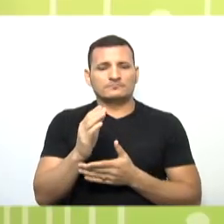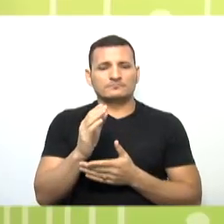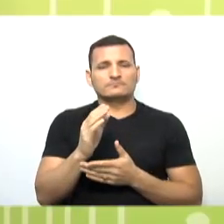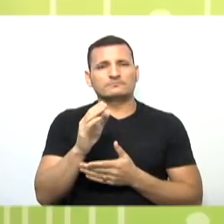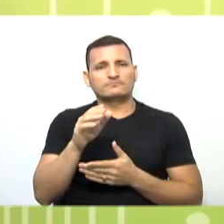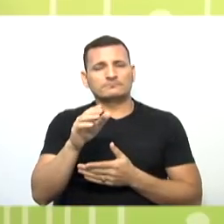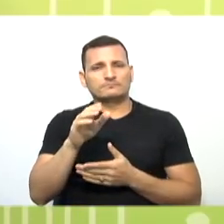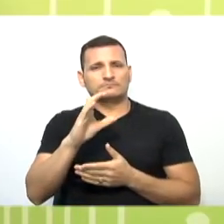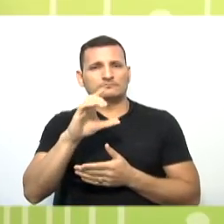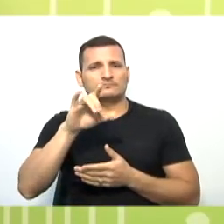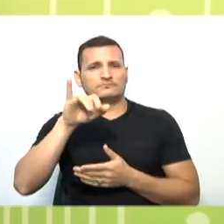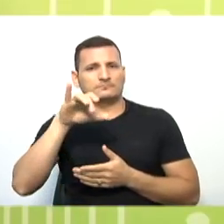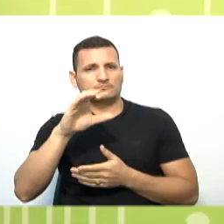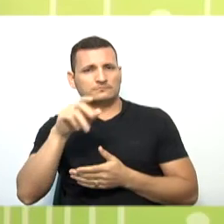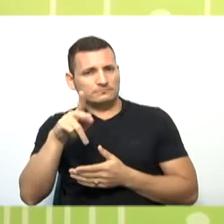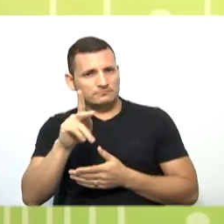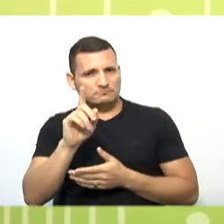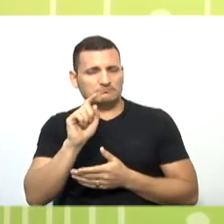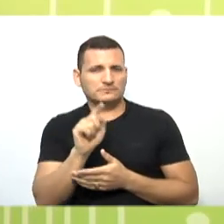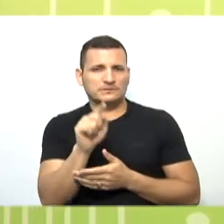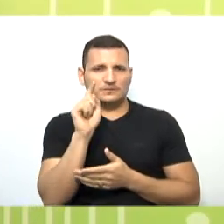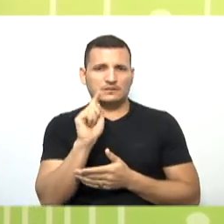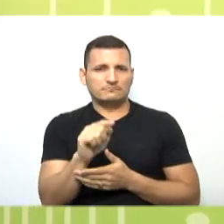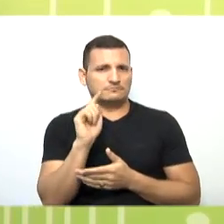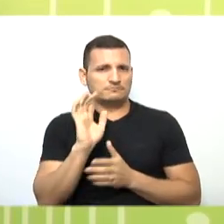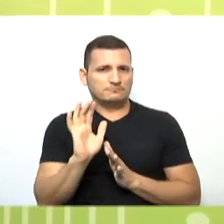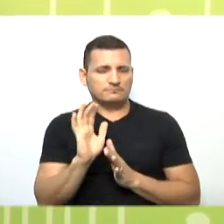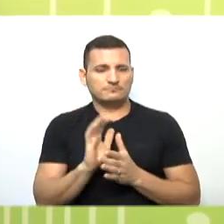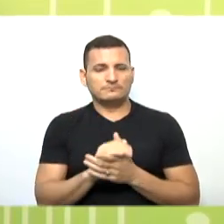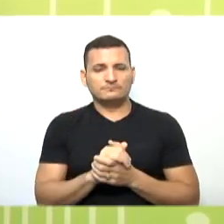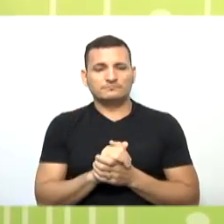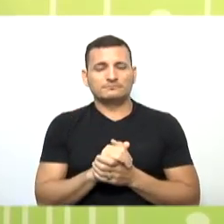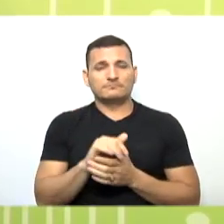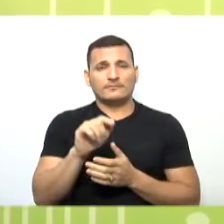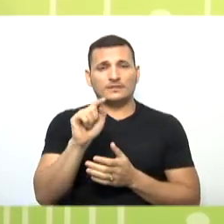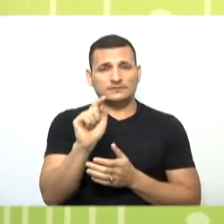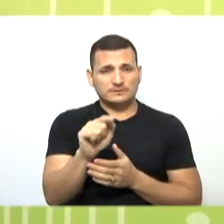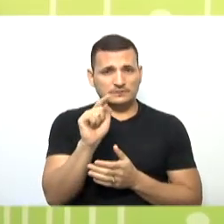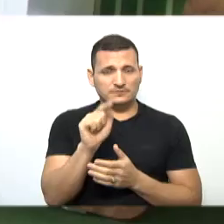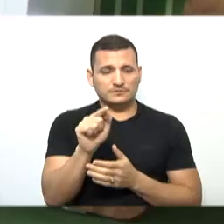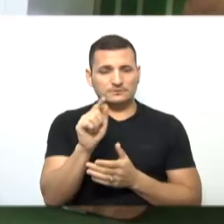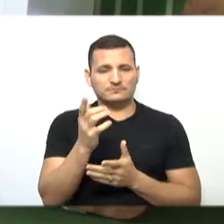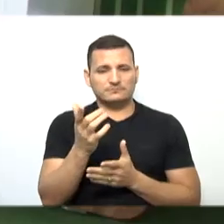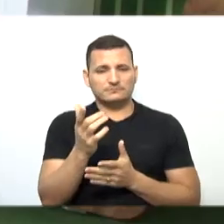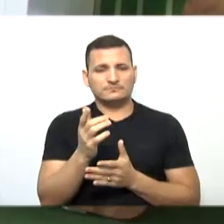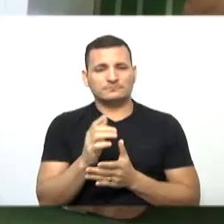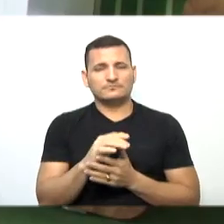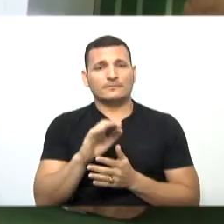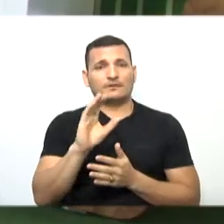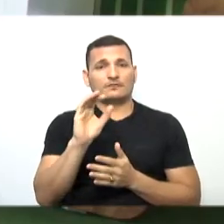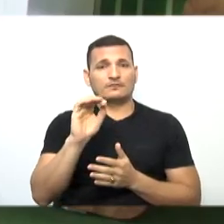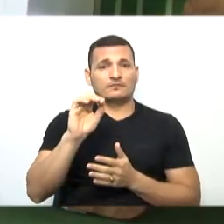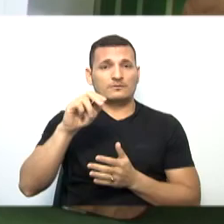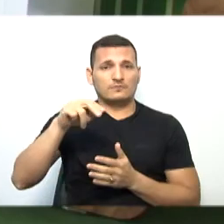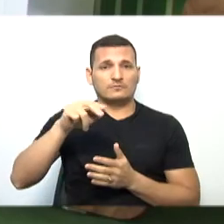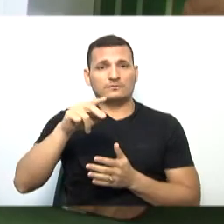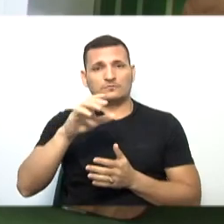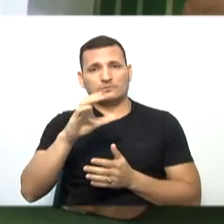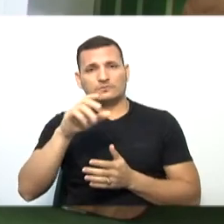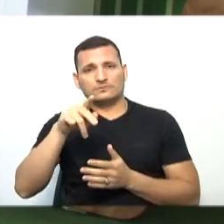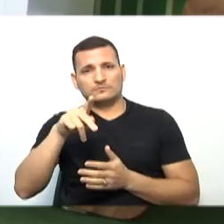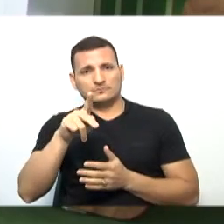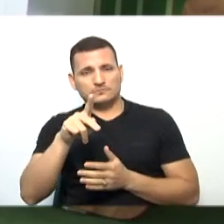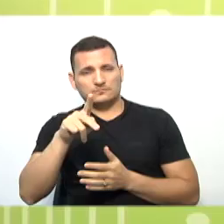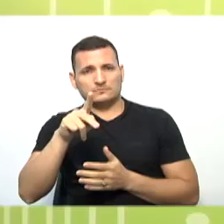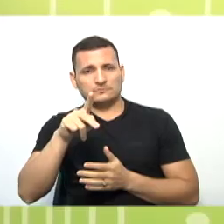para realmente clicar, né, gente? É bem óbvio. O evento de clique, ele serve para... On-click. É o on-click. Ele serve